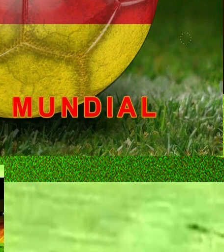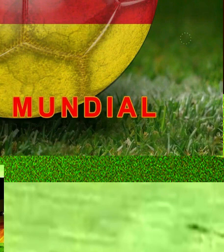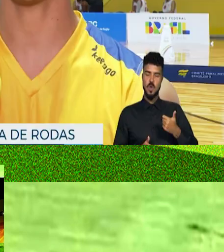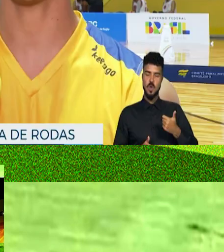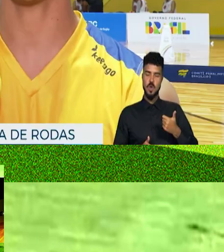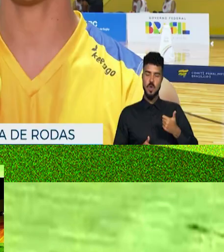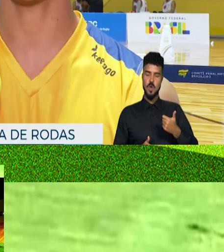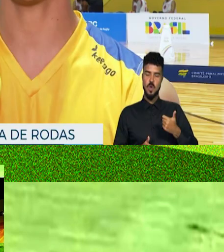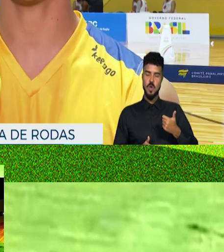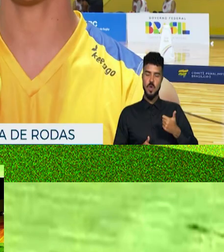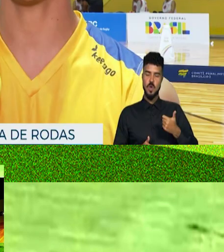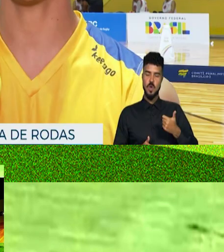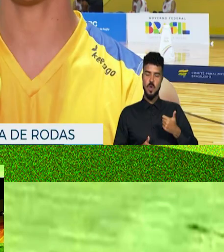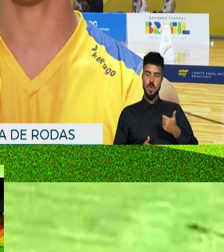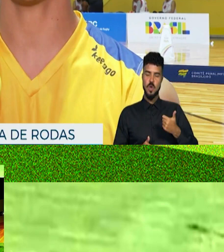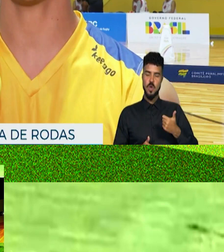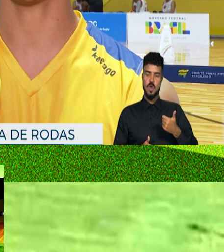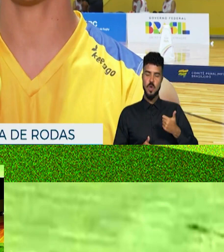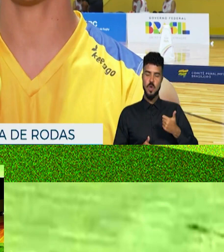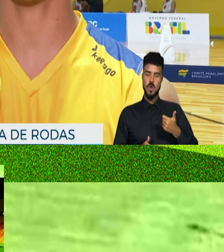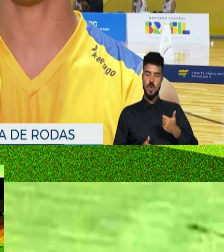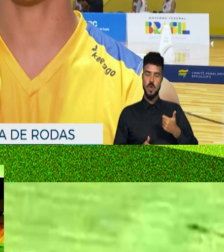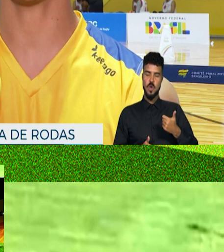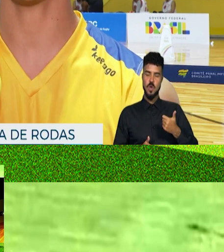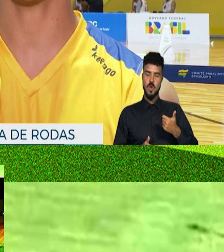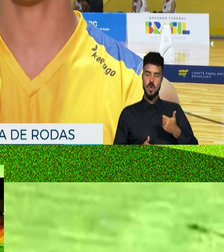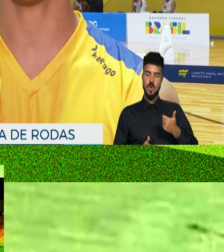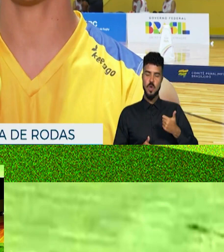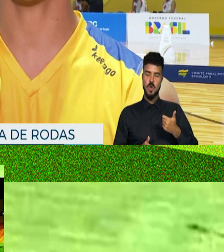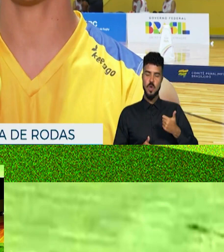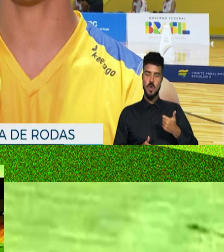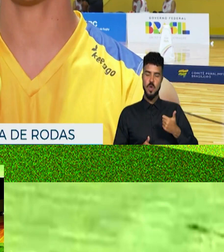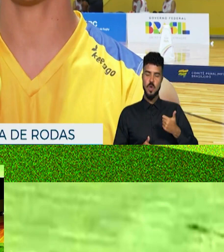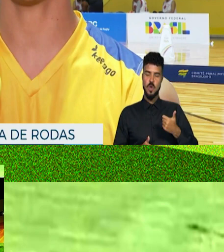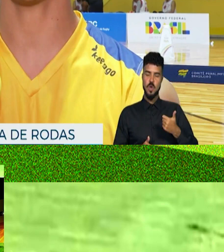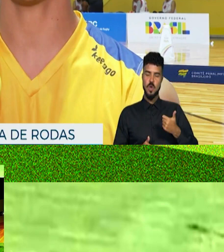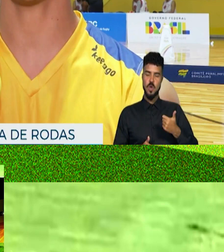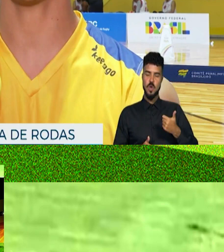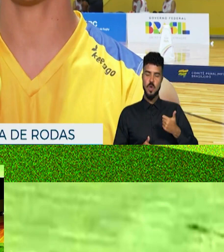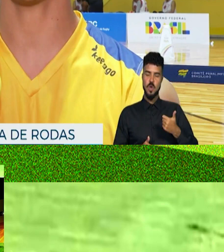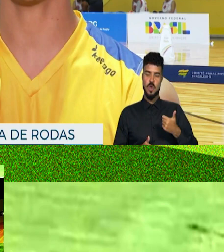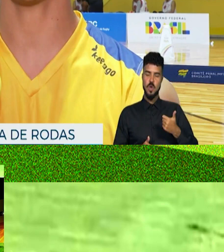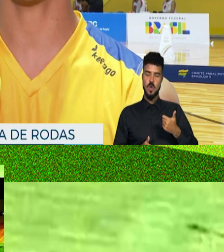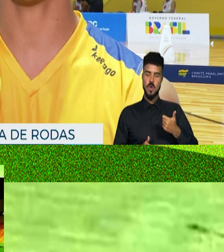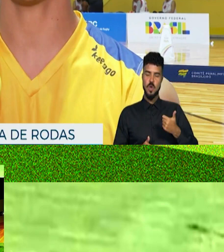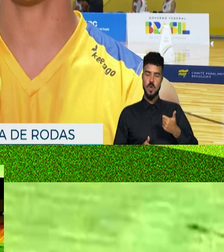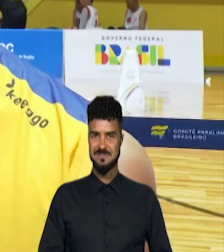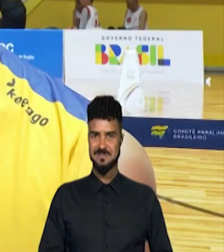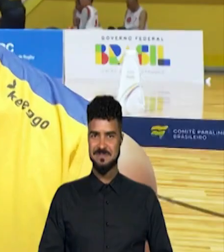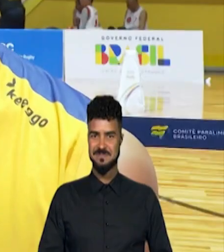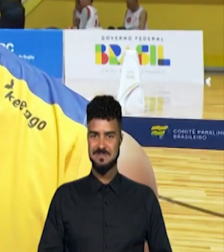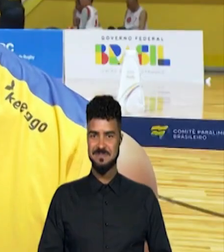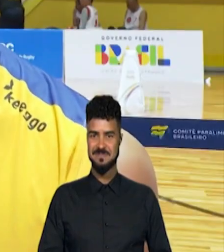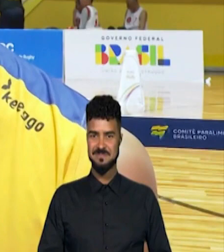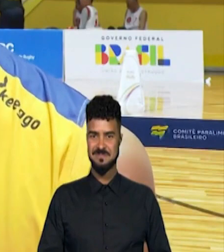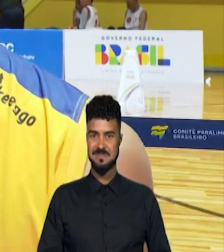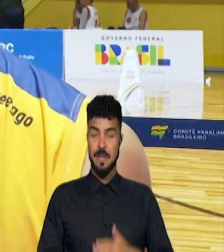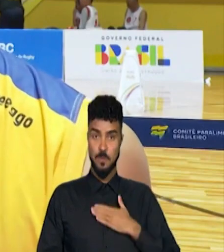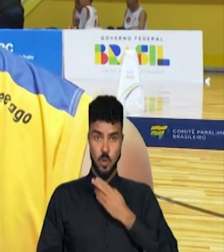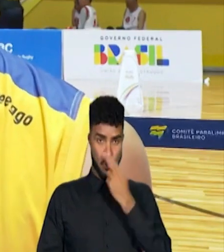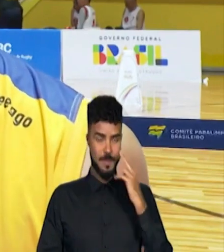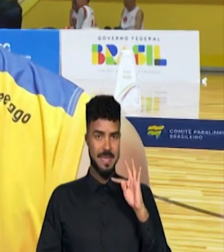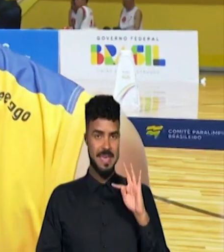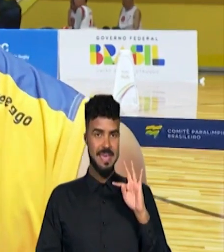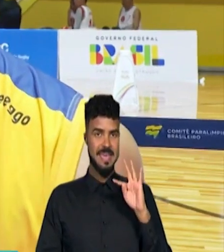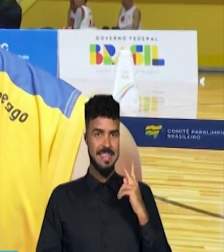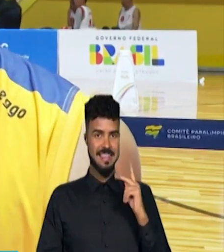de Thales Jucá, que é o jogador da seleção brasileira de rugby em cadeiras de roda. Vamos observar. Meu nome é Thales,